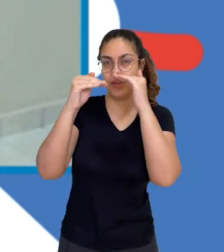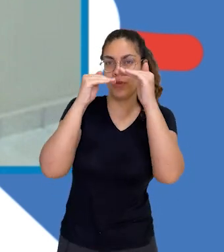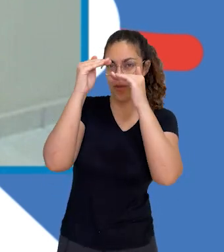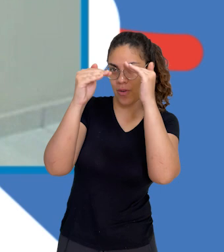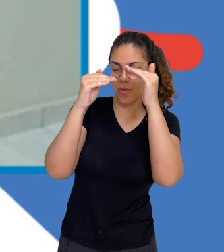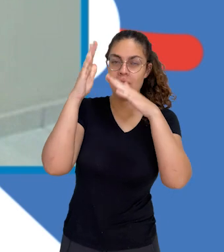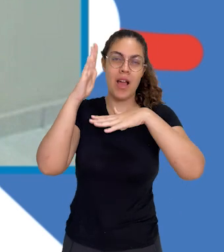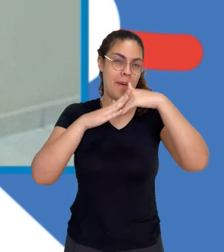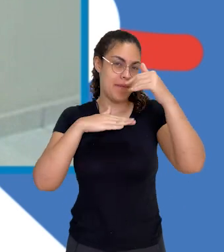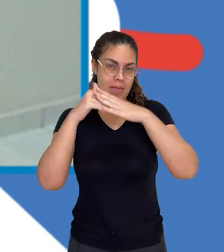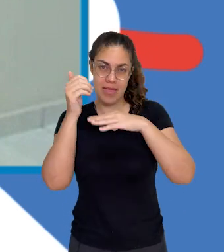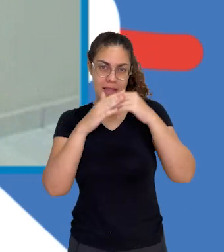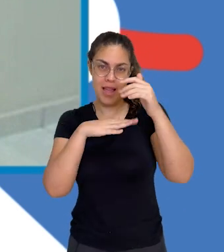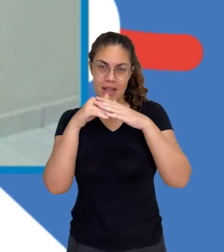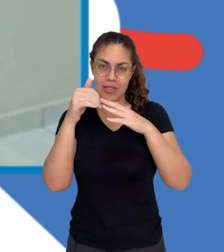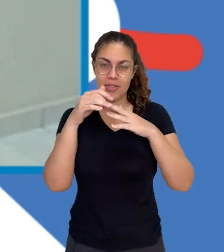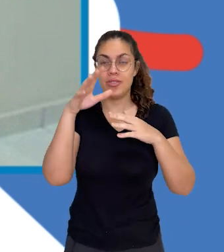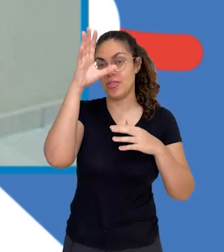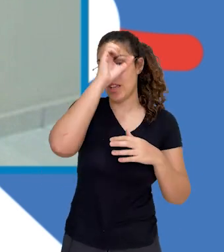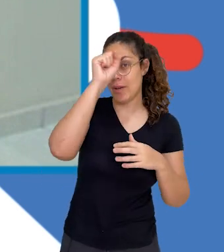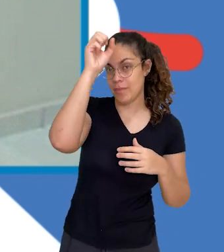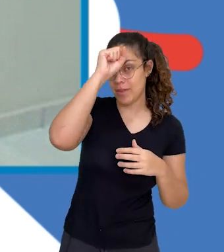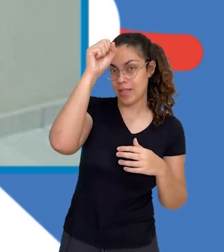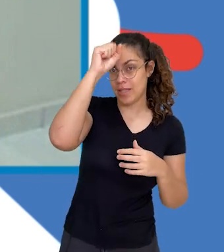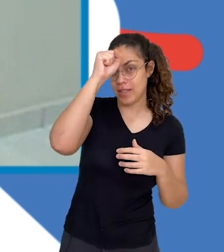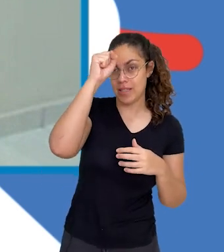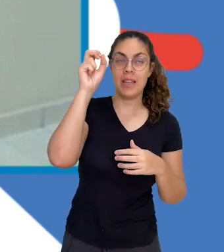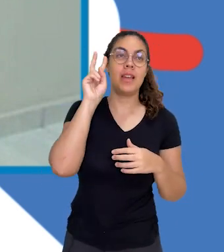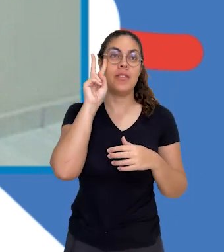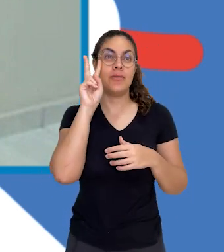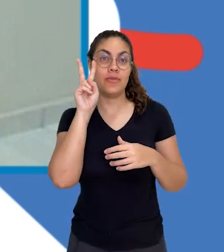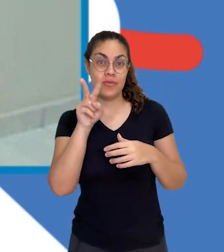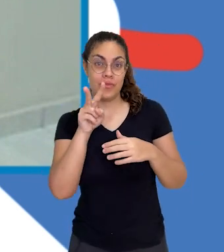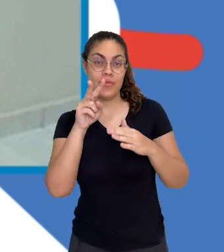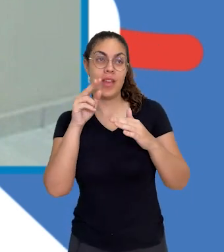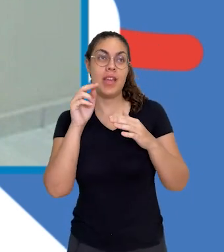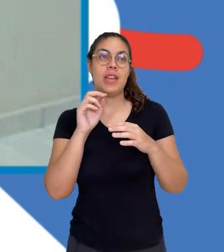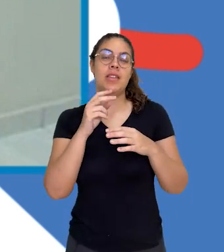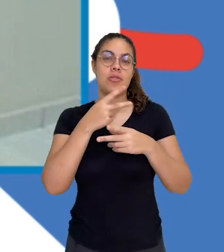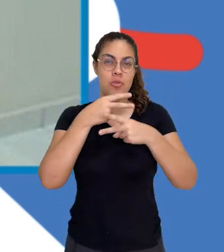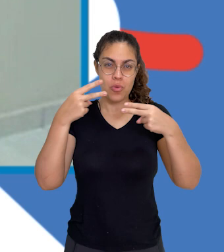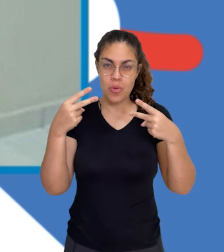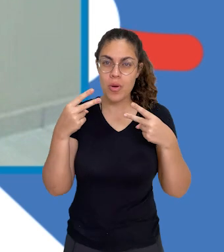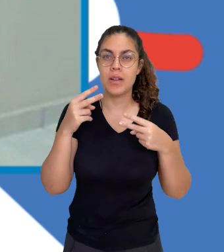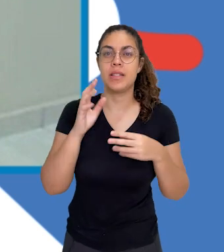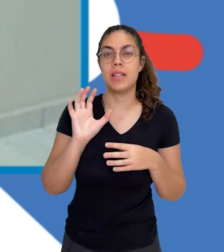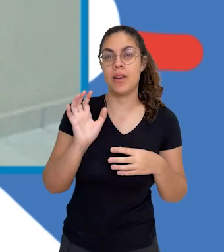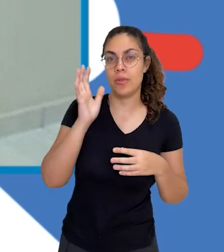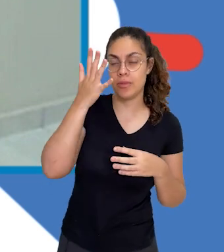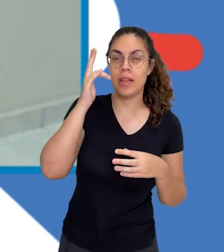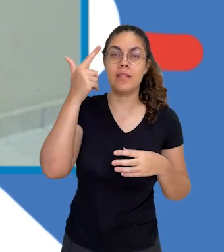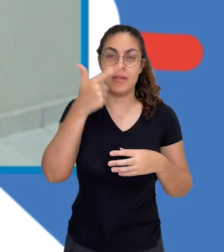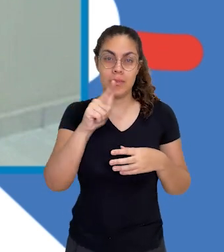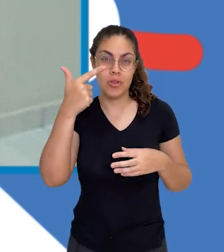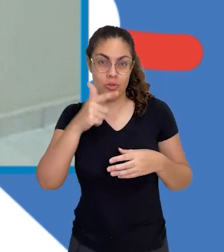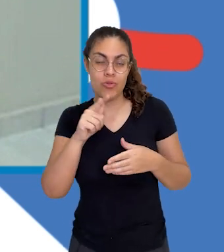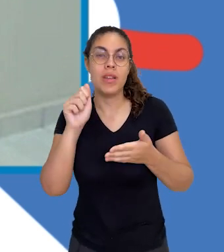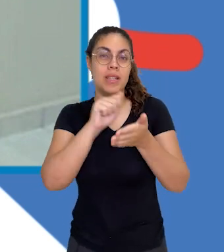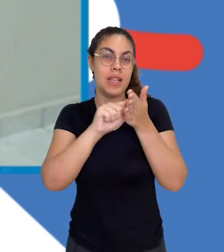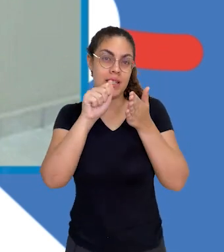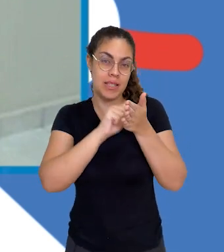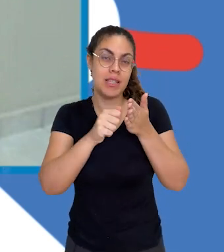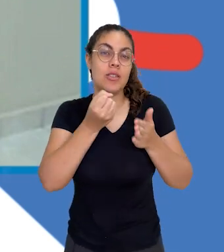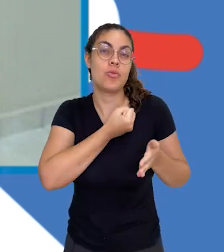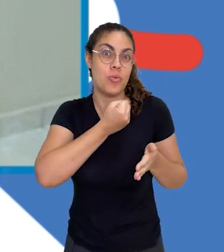a habilidade de abstração decomposição reconhecimento de padrões e escrita de algoritmos São esses os